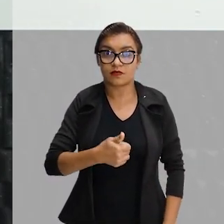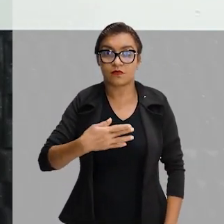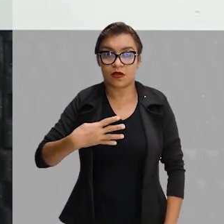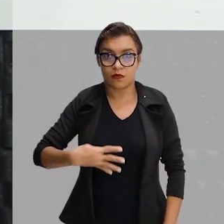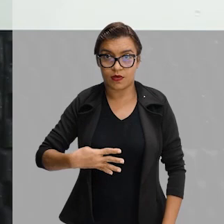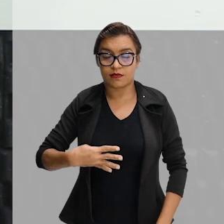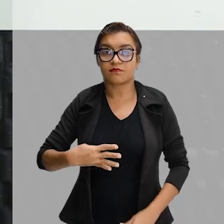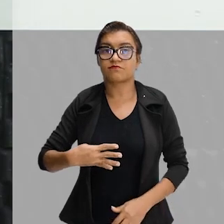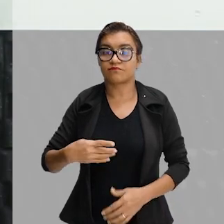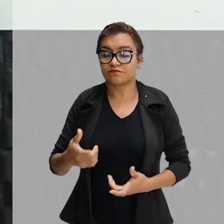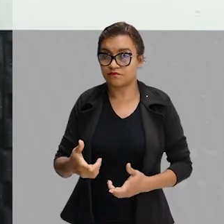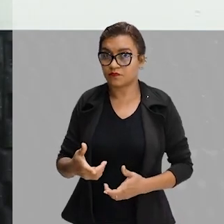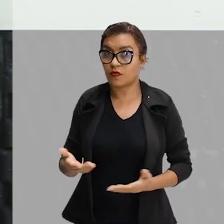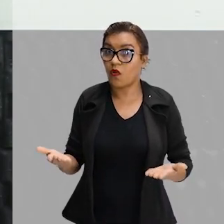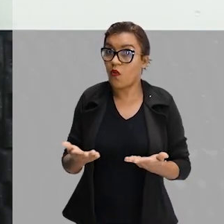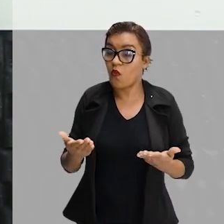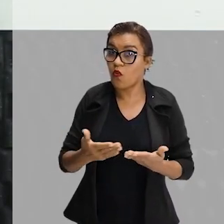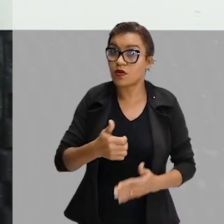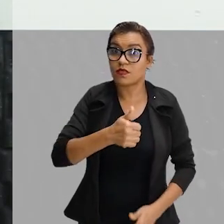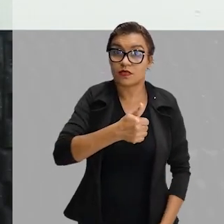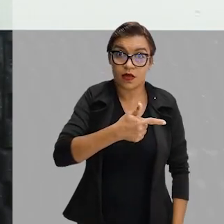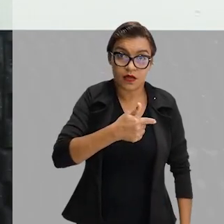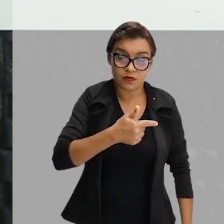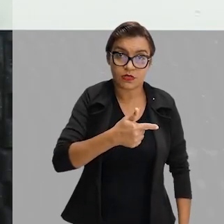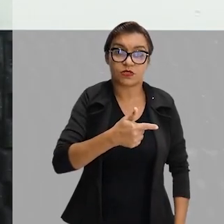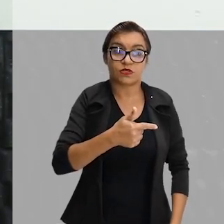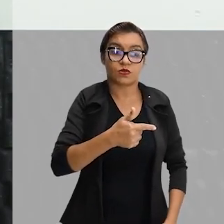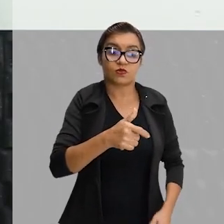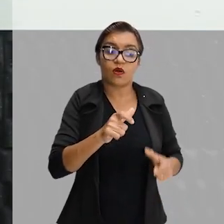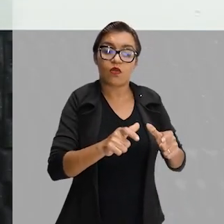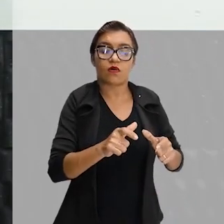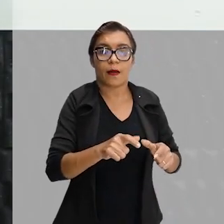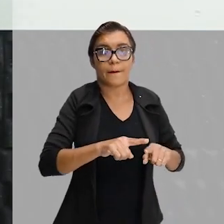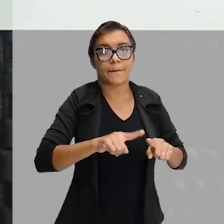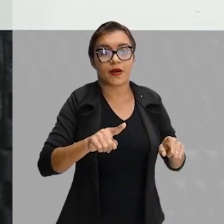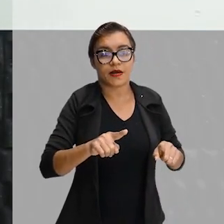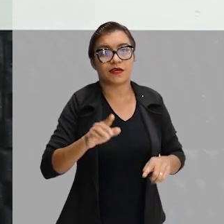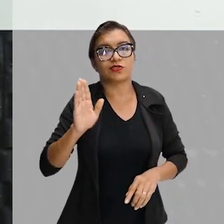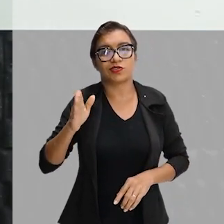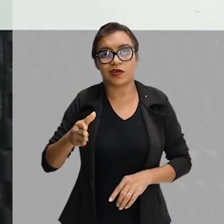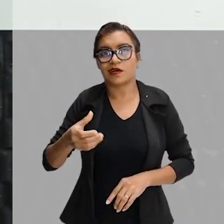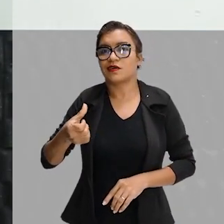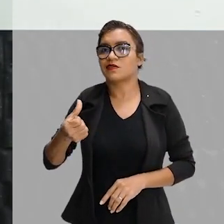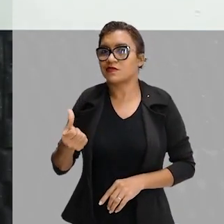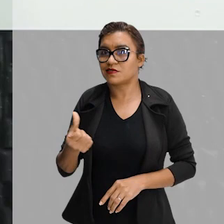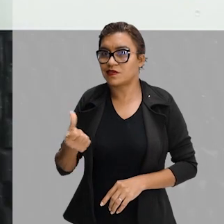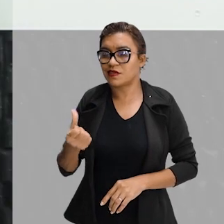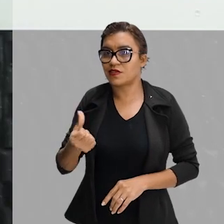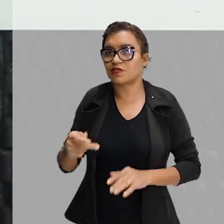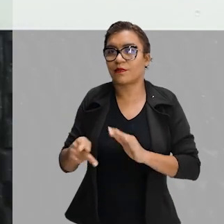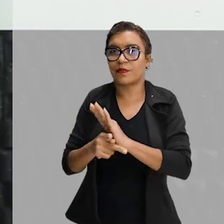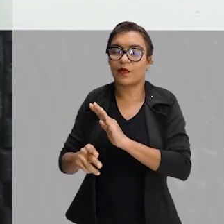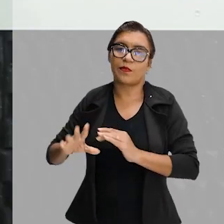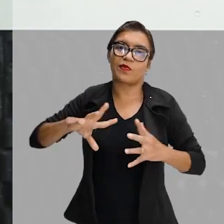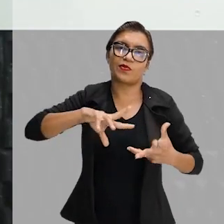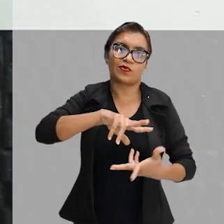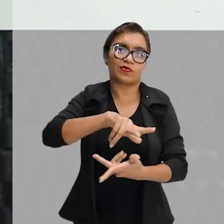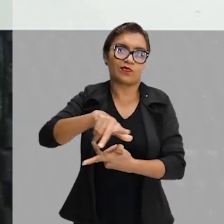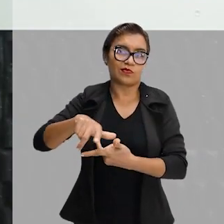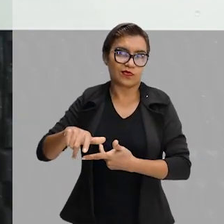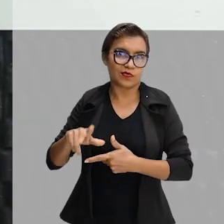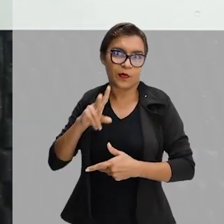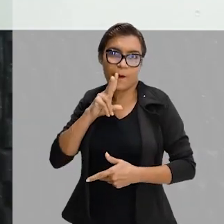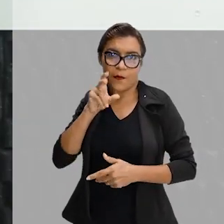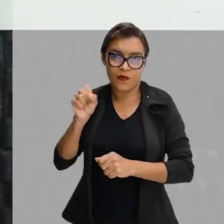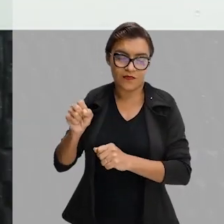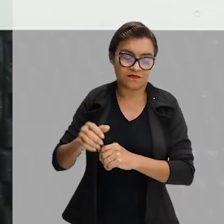posição. Hoje estamos na 12ª, mas já fomos a 6ª maior potência econômica do mundo. Você lembra